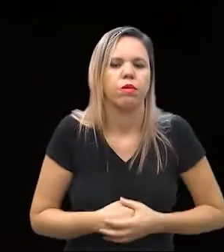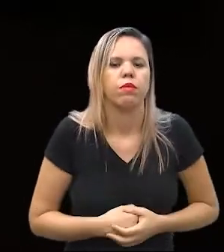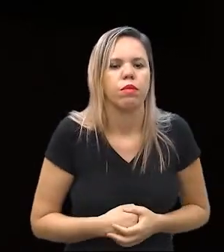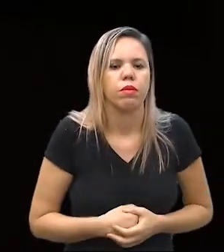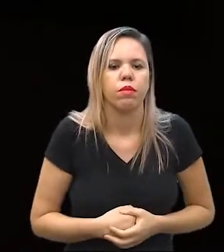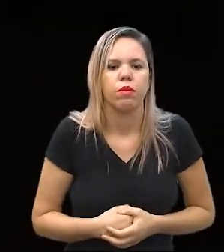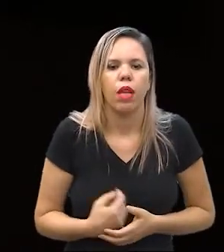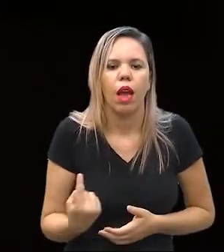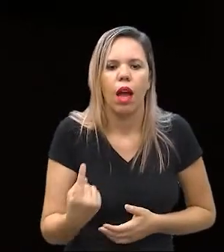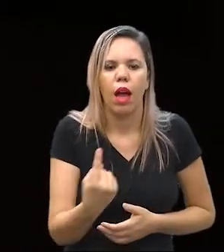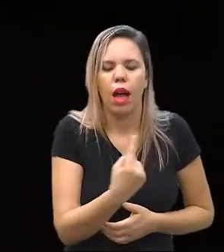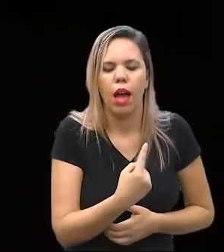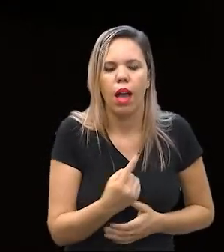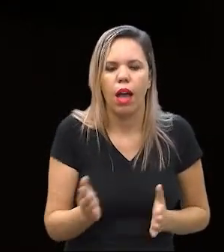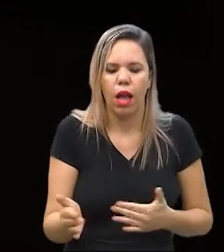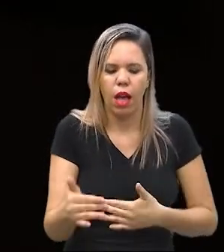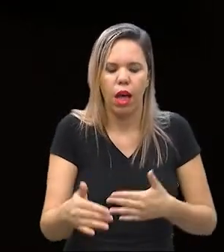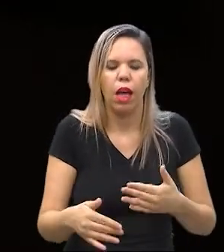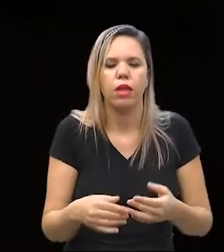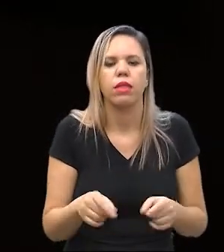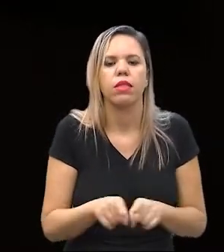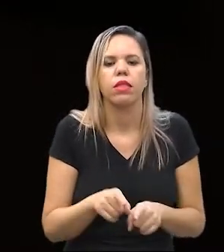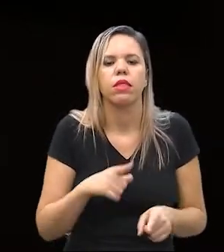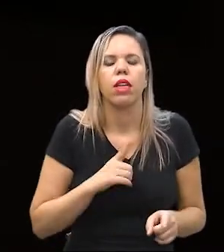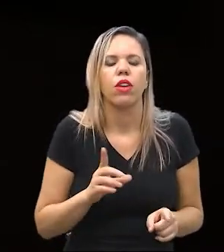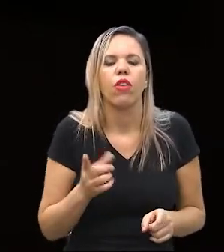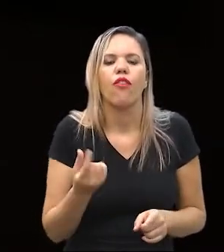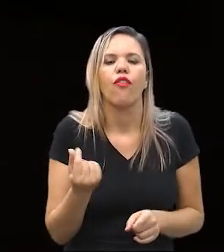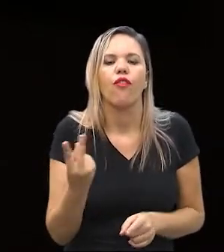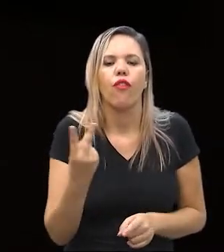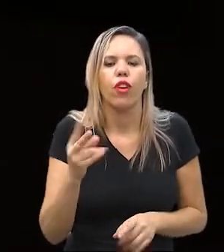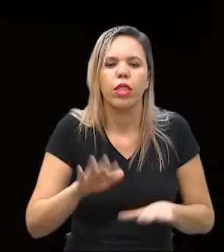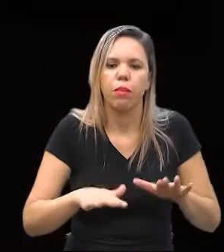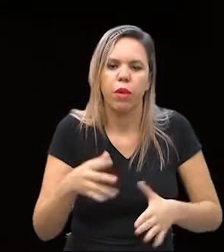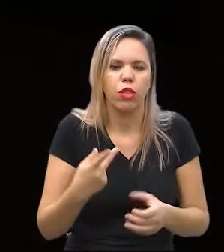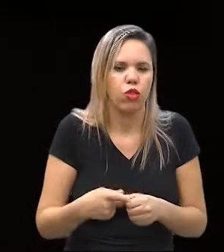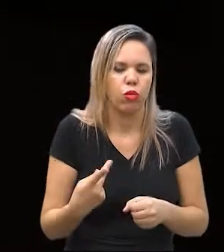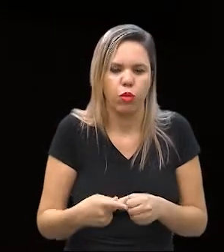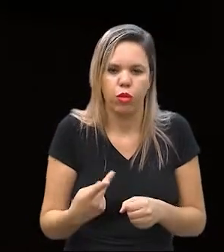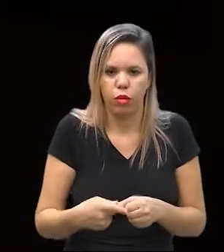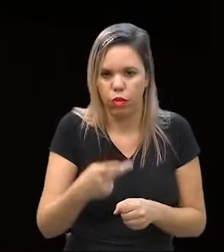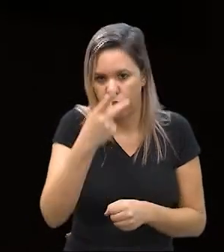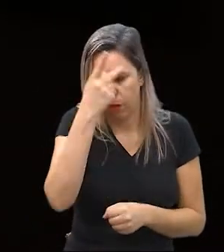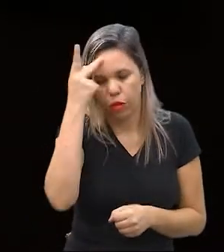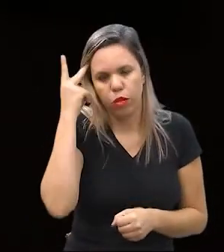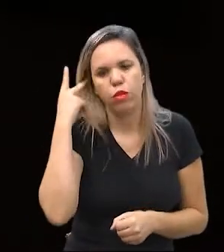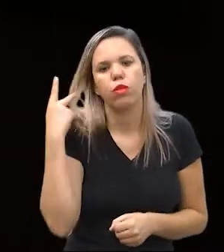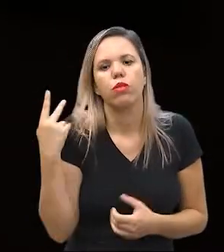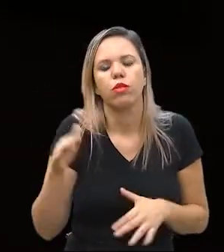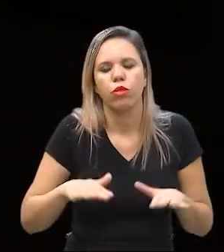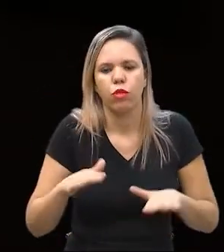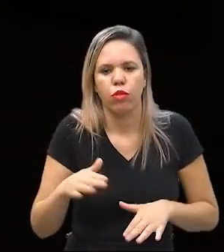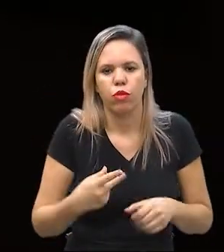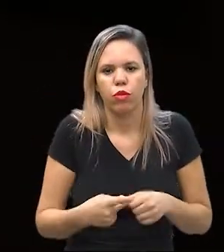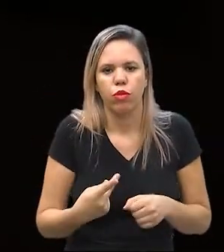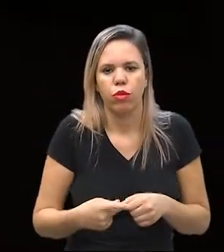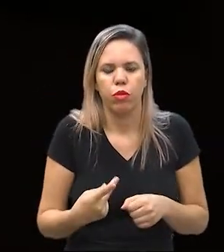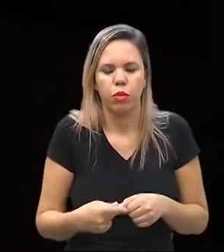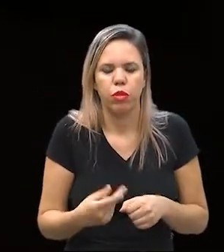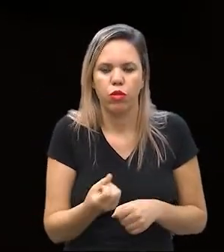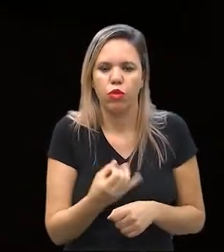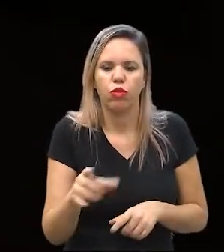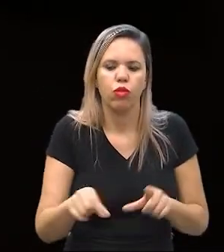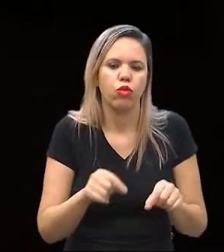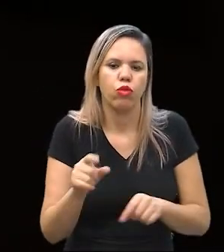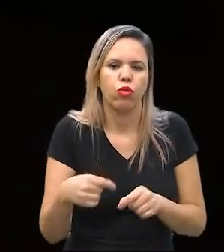E cada cesta ela tem já um preço fechado ou depende do produto que a pessoa escolheu? Depende do que o produto que a